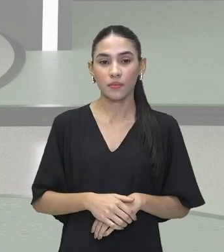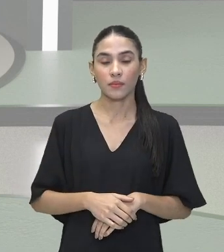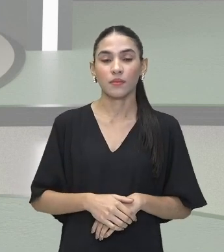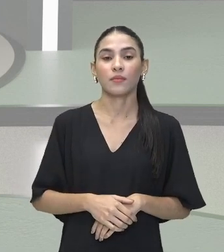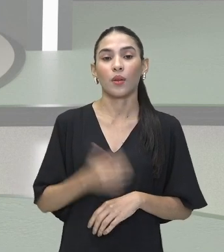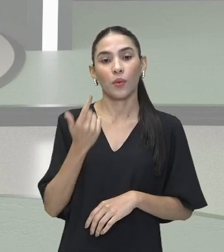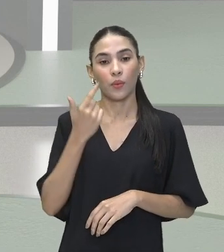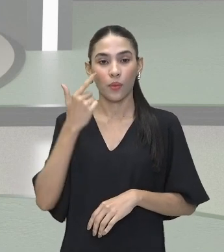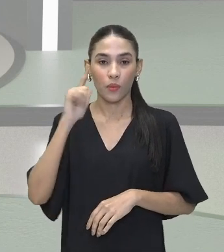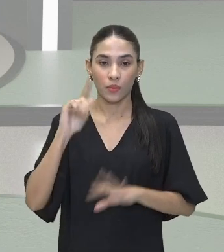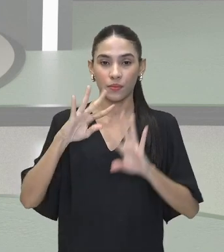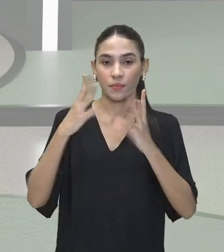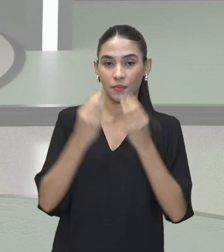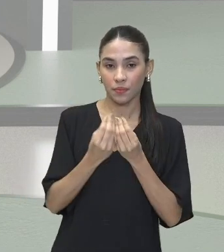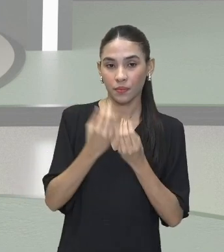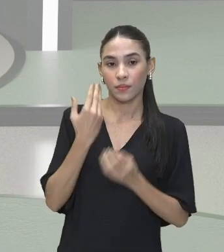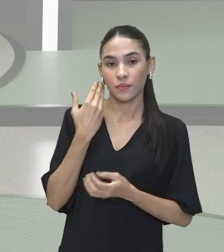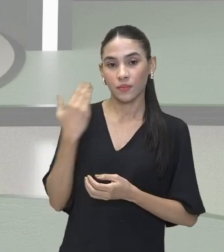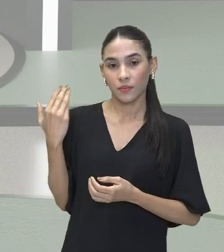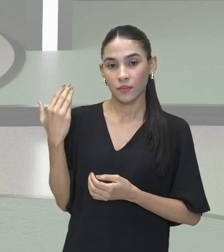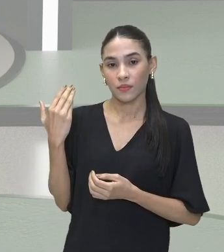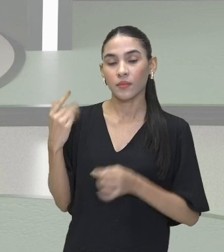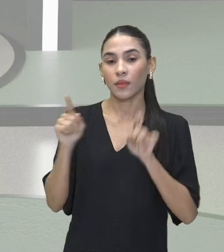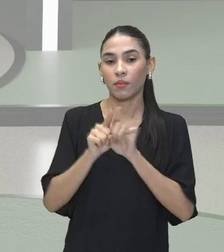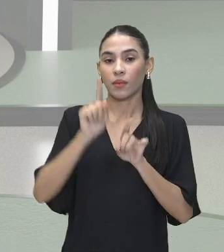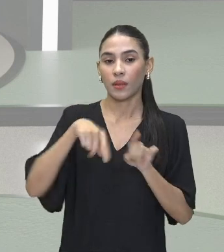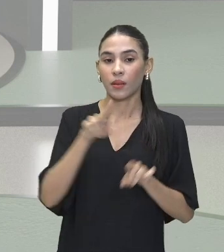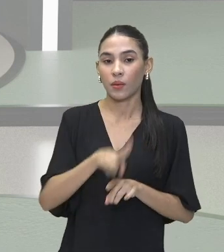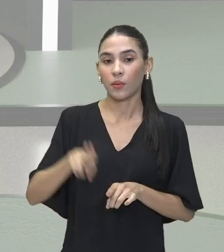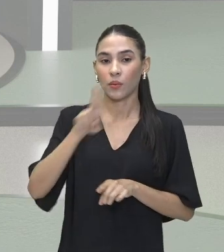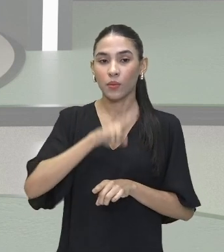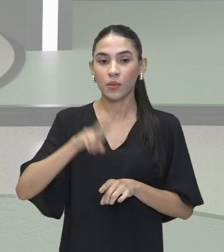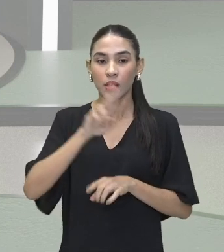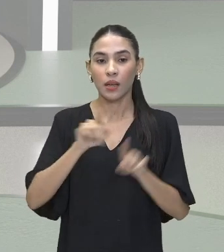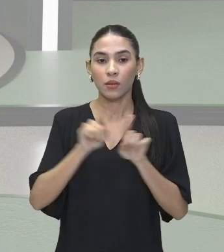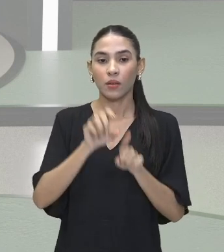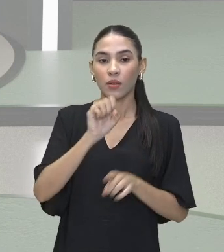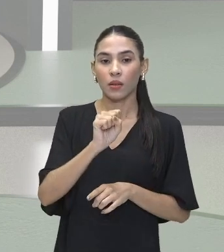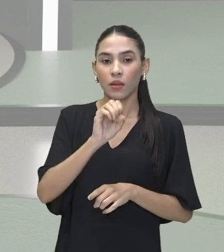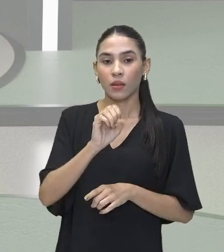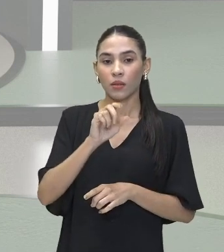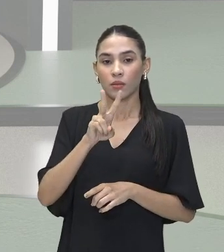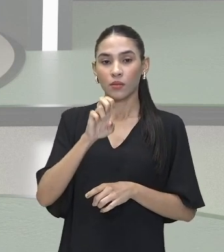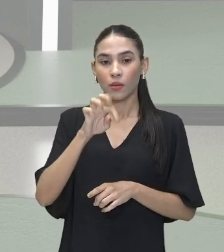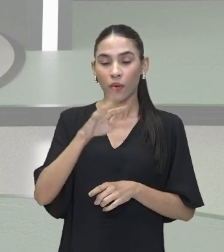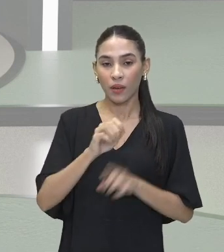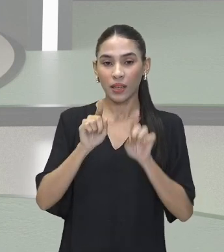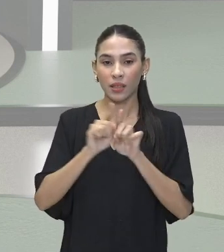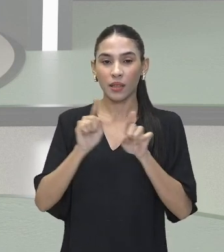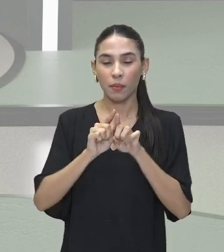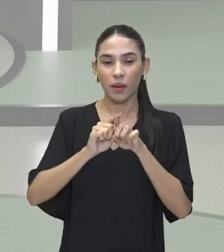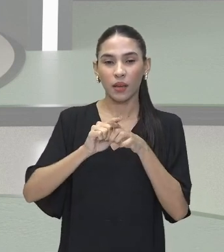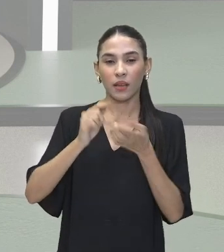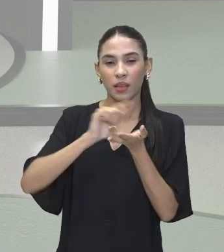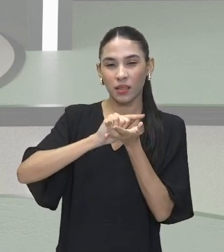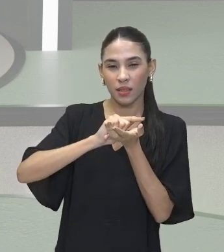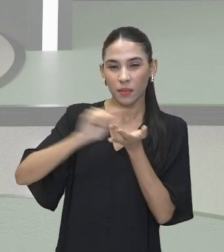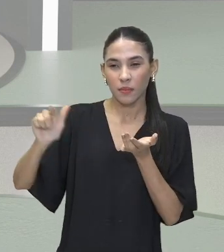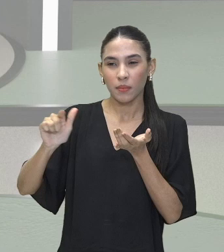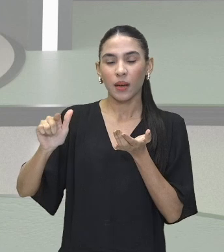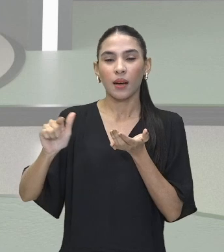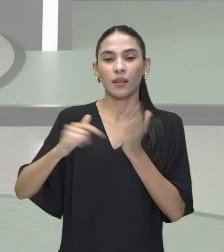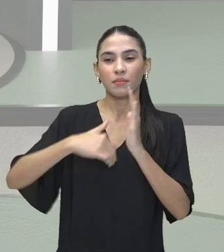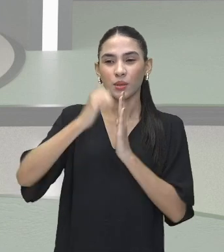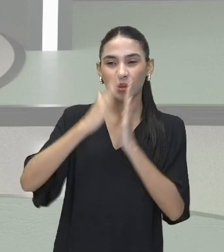ciclohexano, que é um outro cicloalcano, ele é usado como solvente e também como removedor de tintas, de